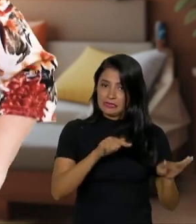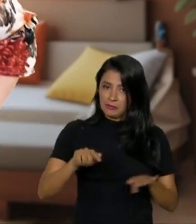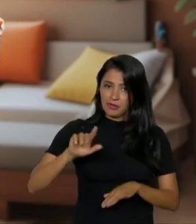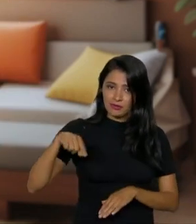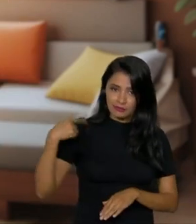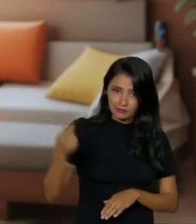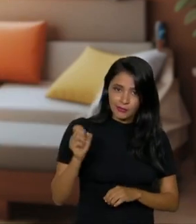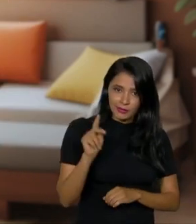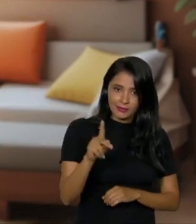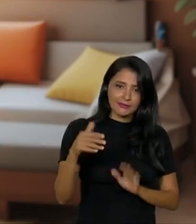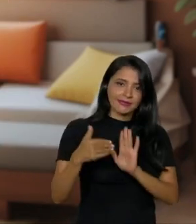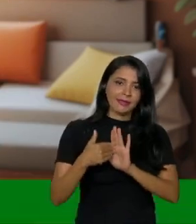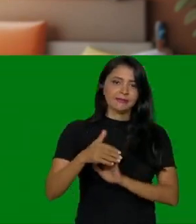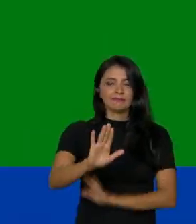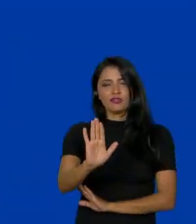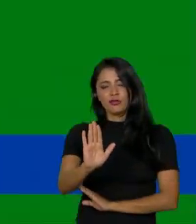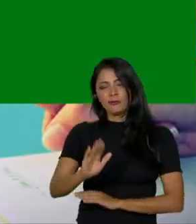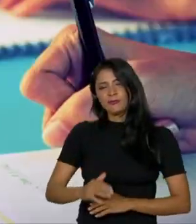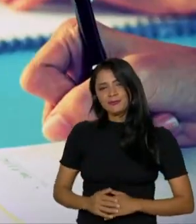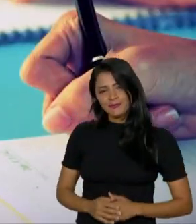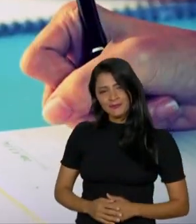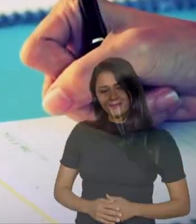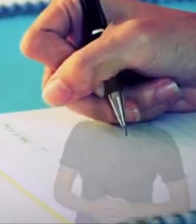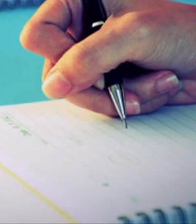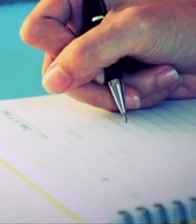tá? Até lá. Tchau.